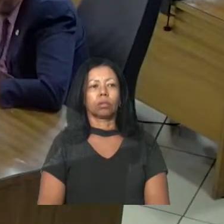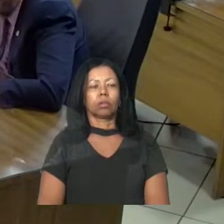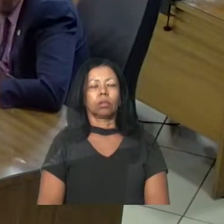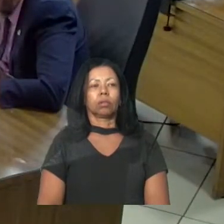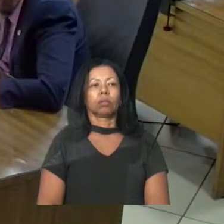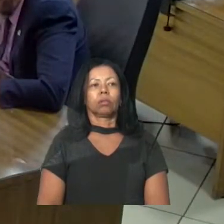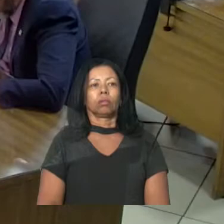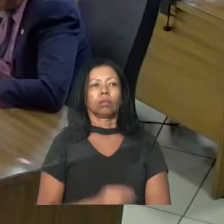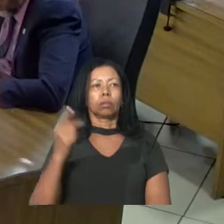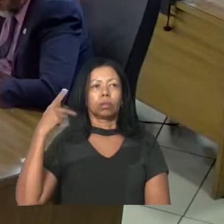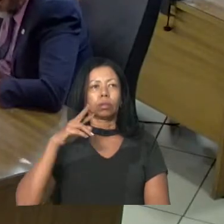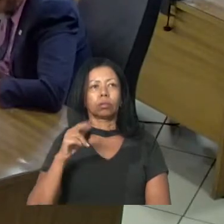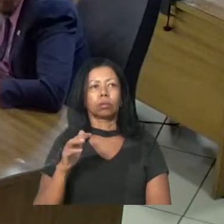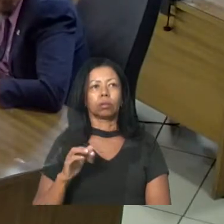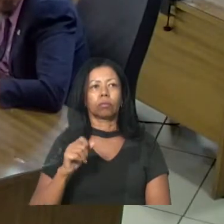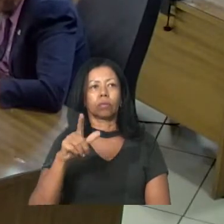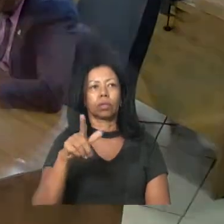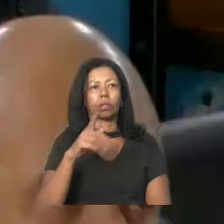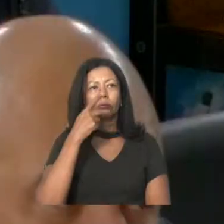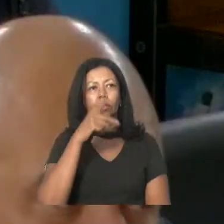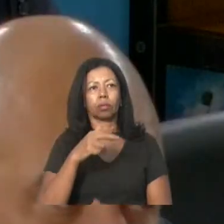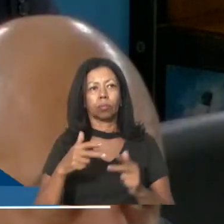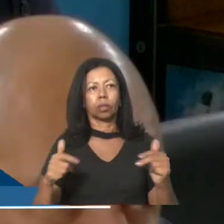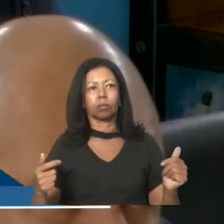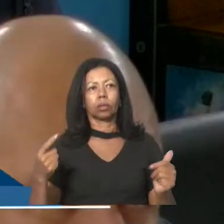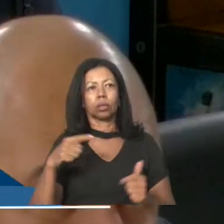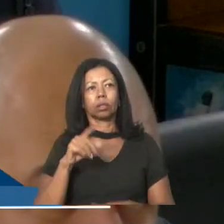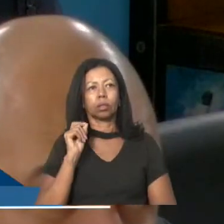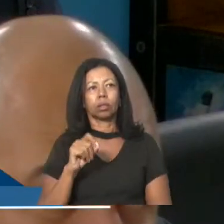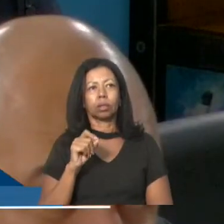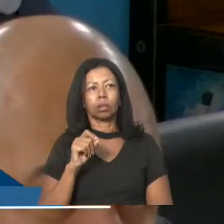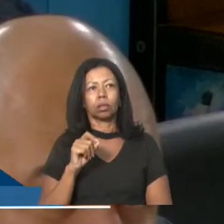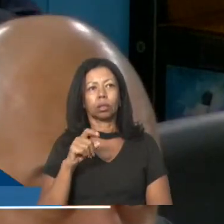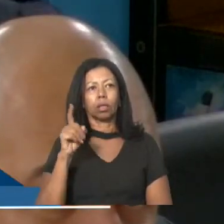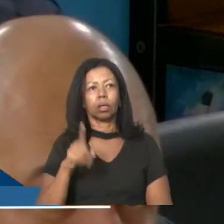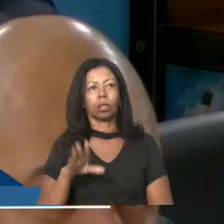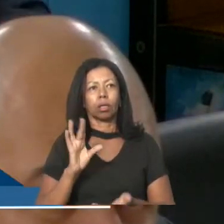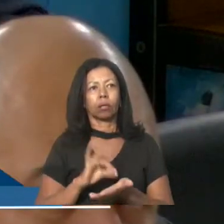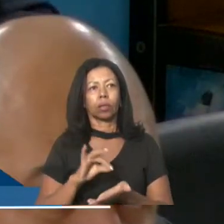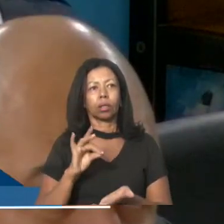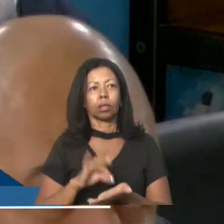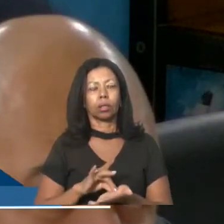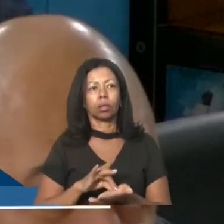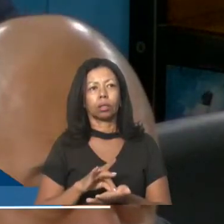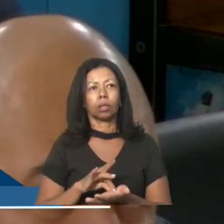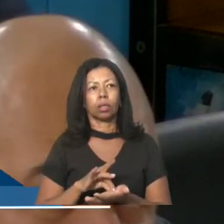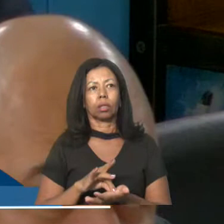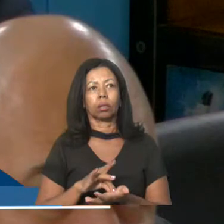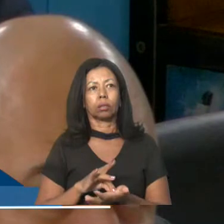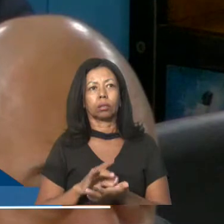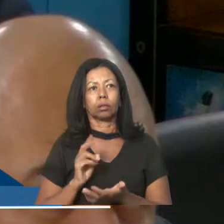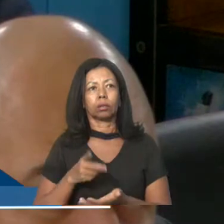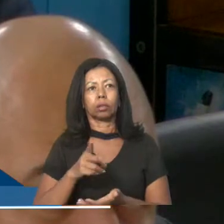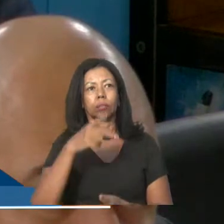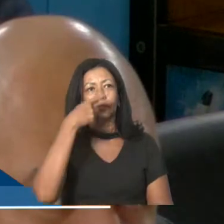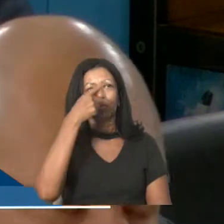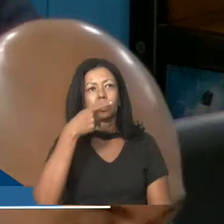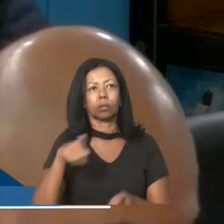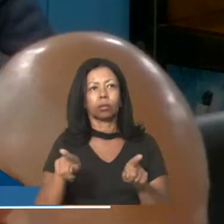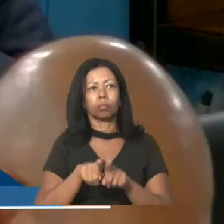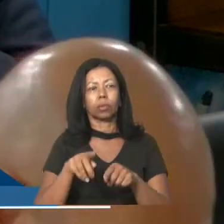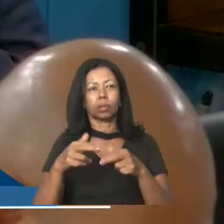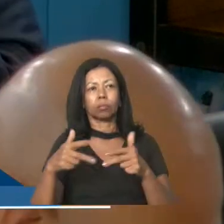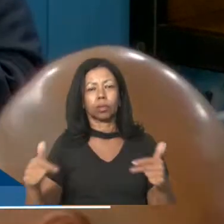Rafael tocou no assunto aqui que realmente é uma realidade, nos entristece estar sempre falando a mesma